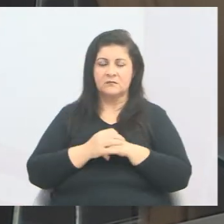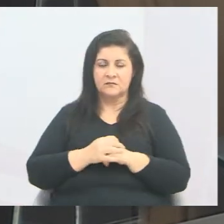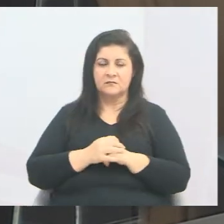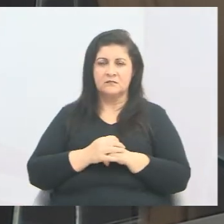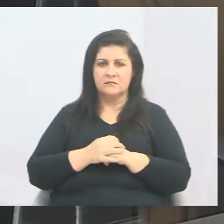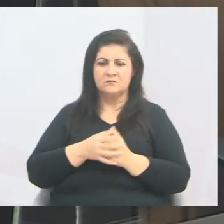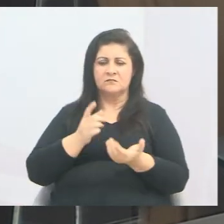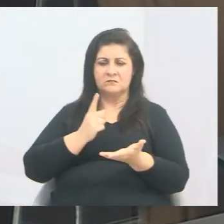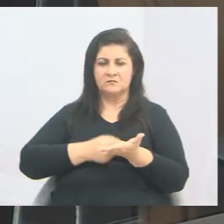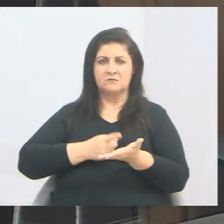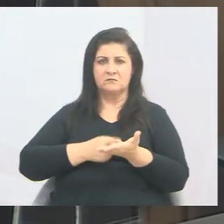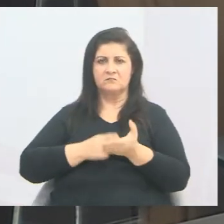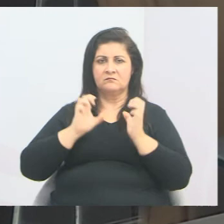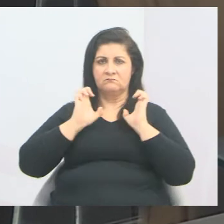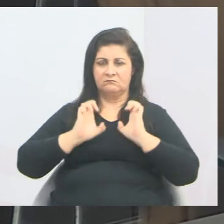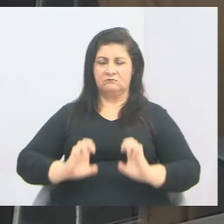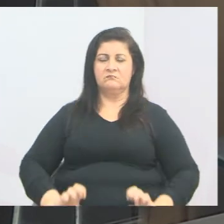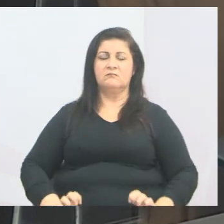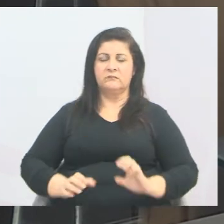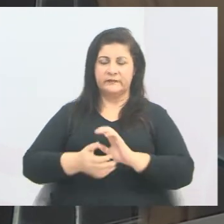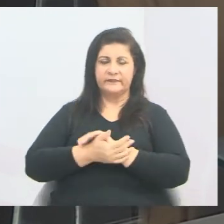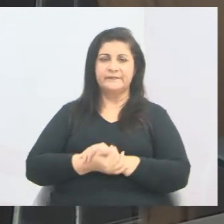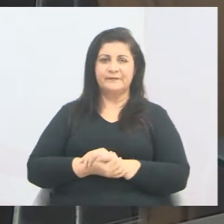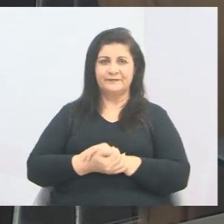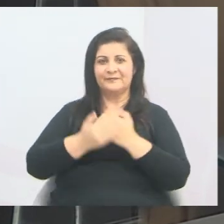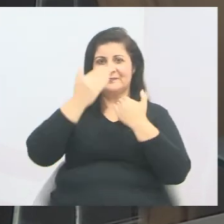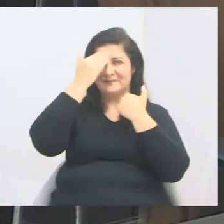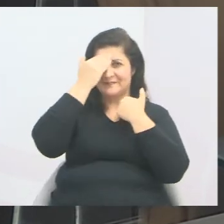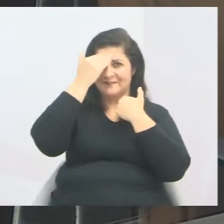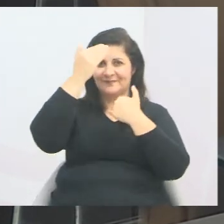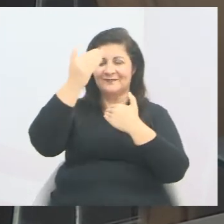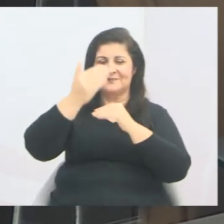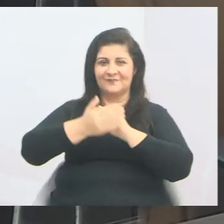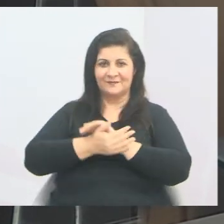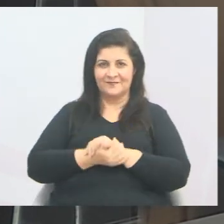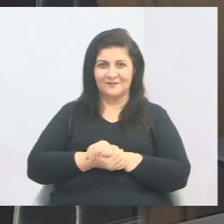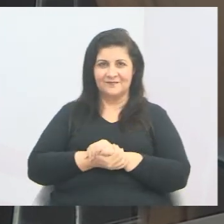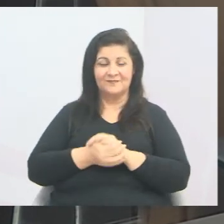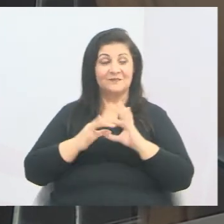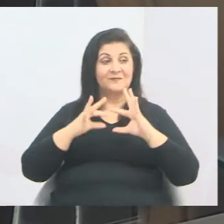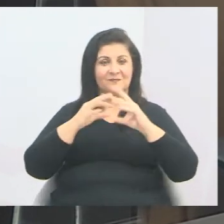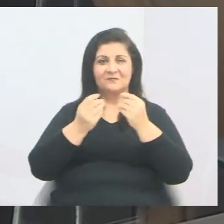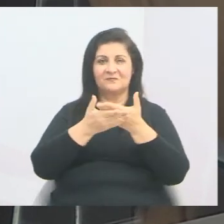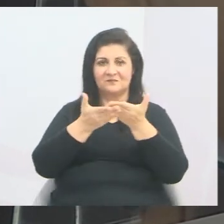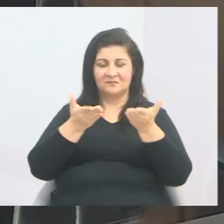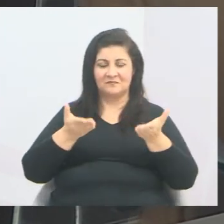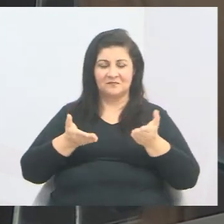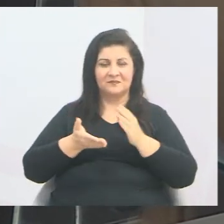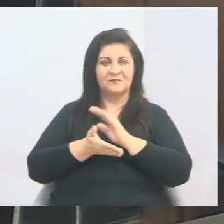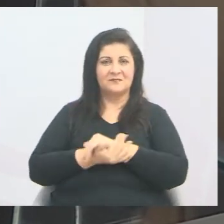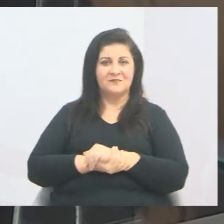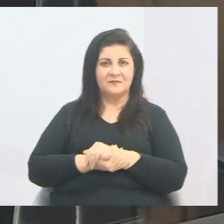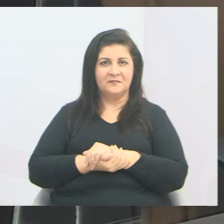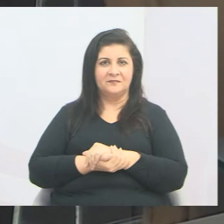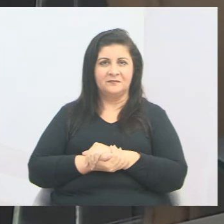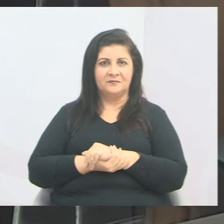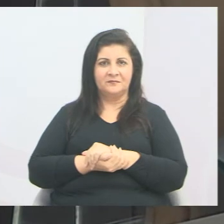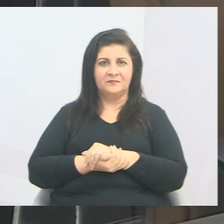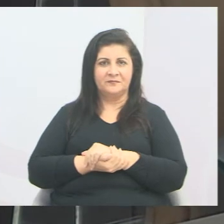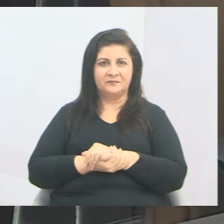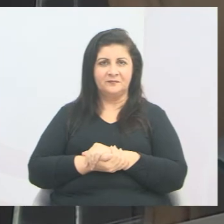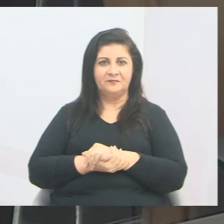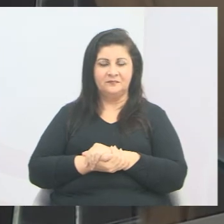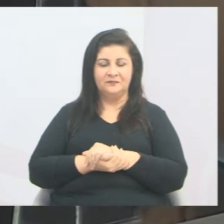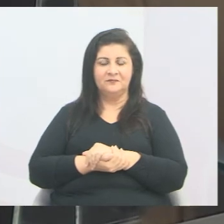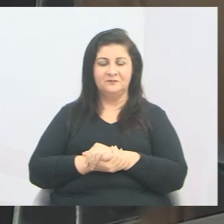o comprometimento diante do município. Muito obrigada, vocês todos da Secretaria de Finanças, pelo comprometimento